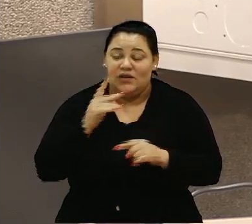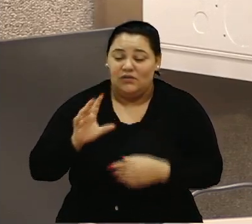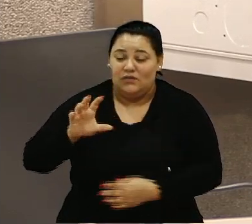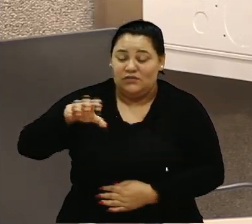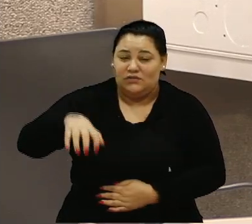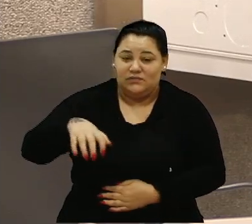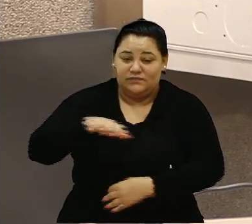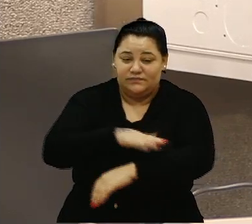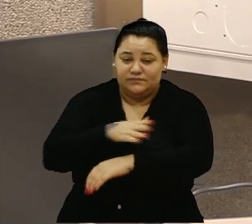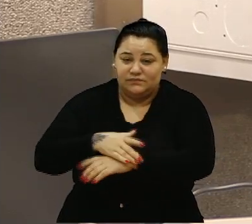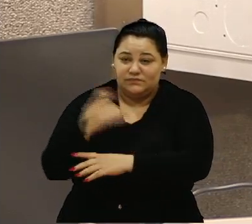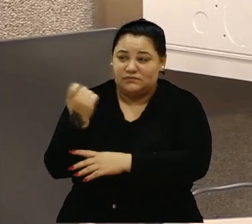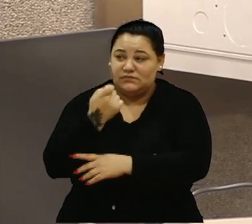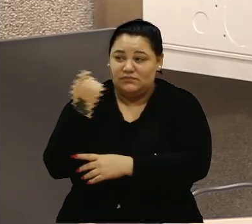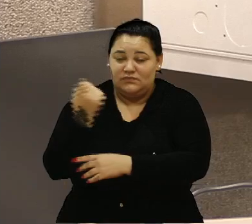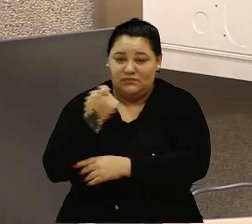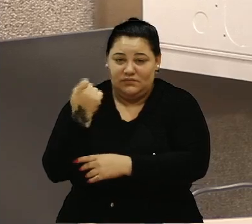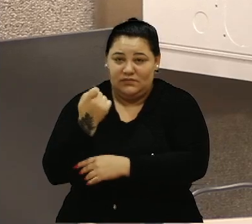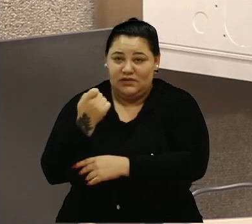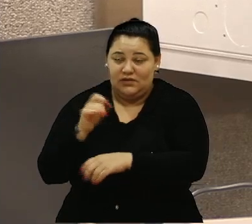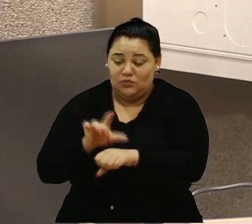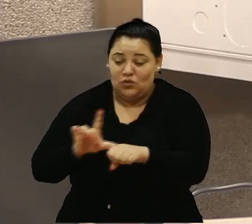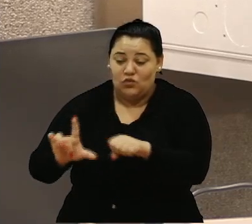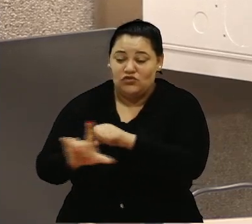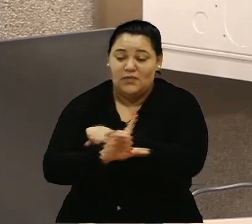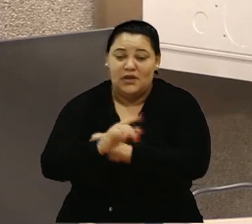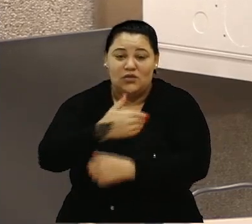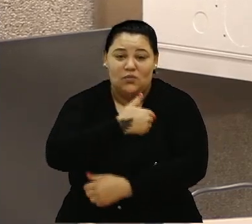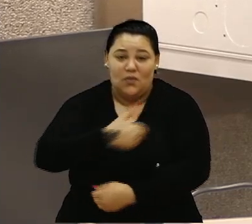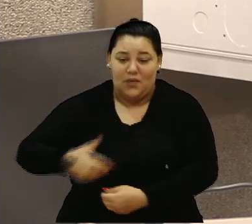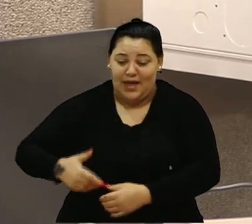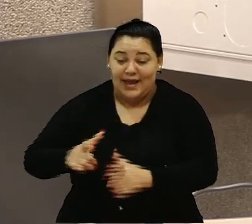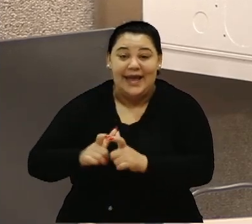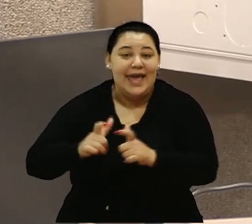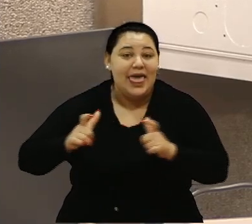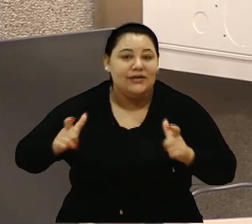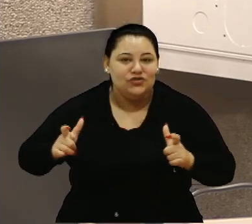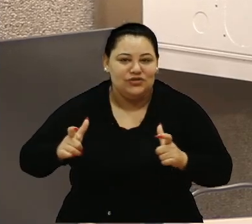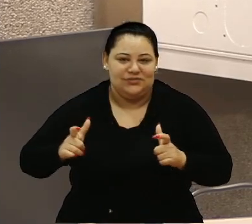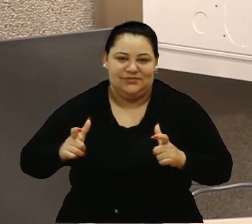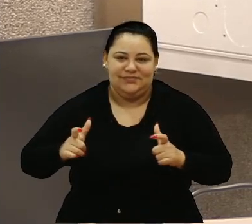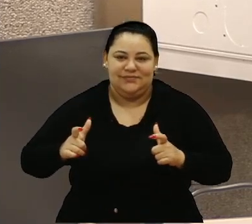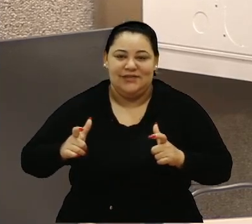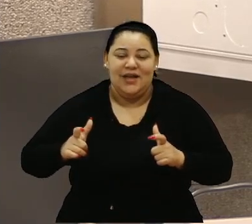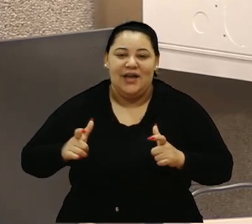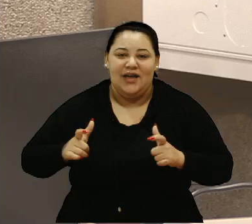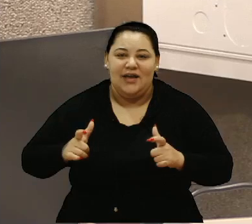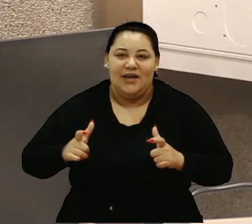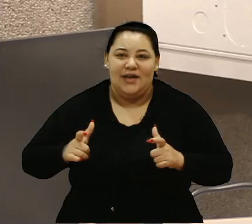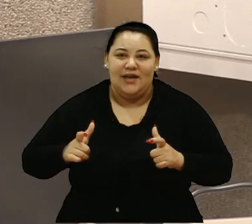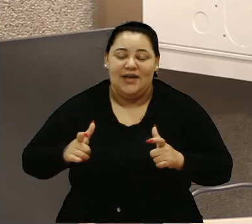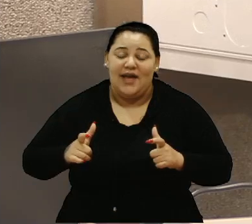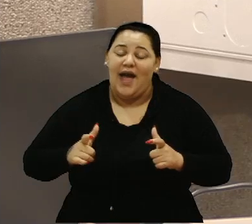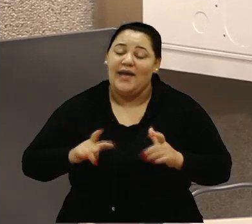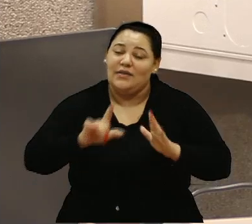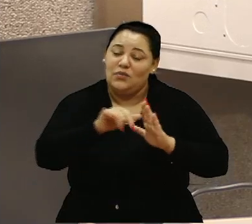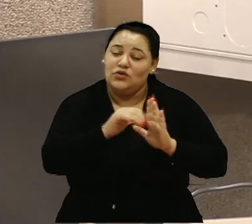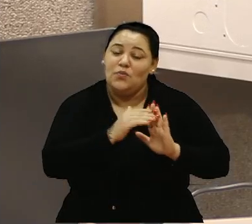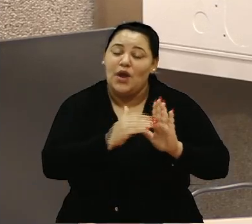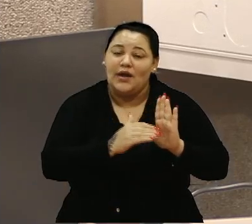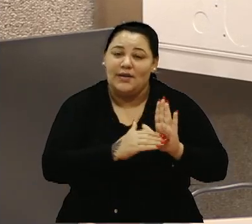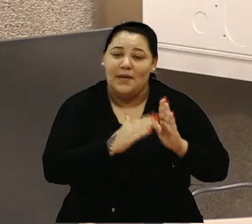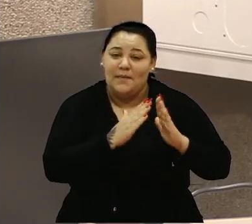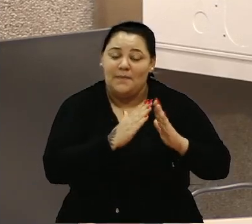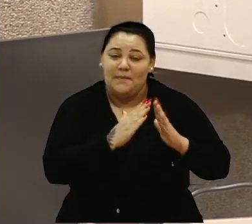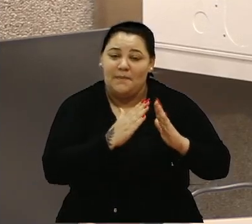sido concebido como um loteamento popular, um grande loteamento popular. E aí, com Minha Casa Minha Vida,